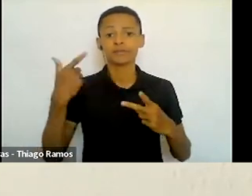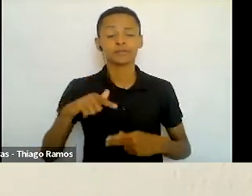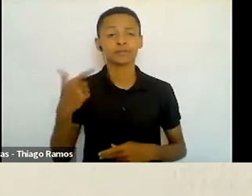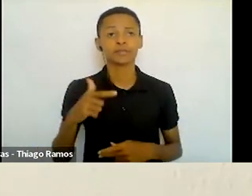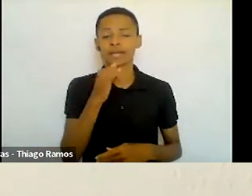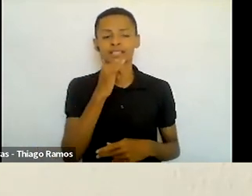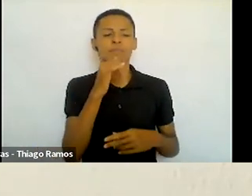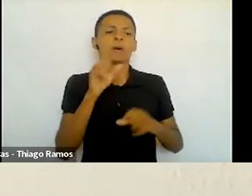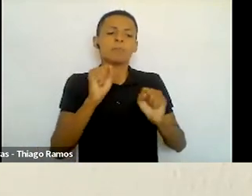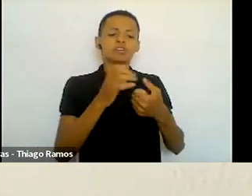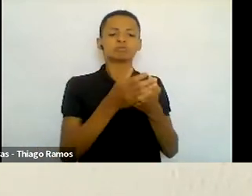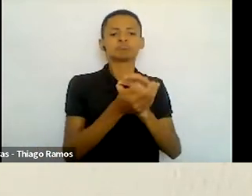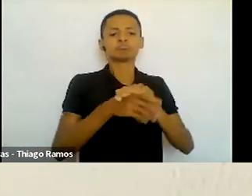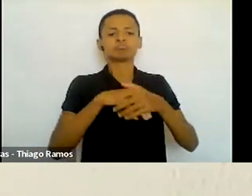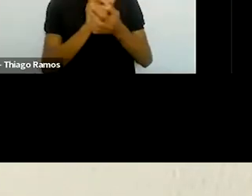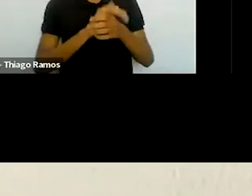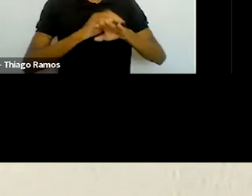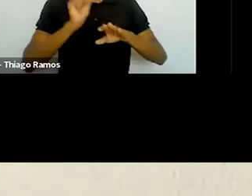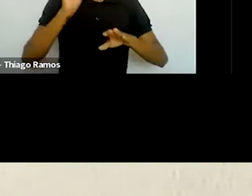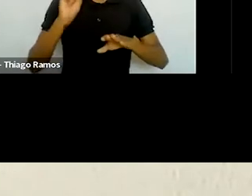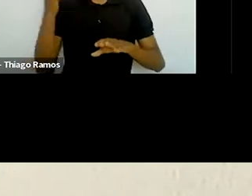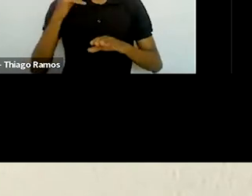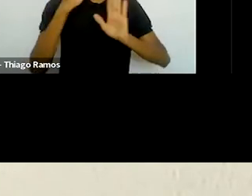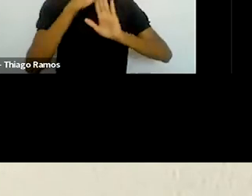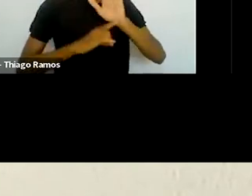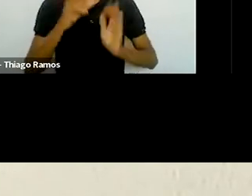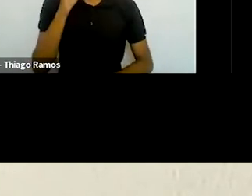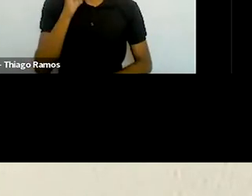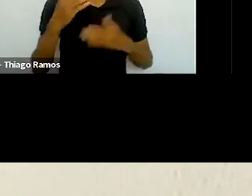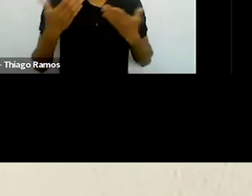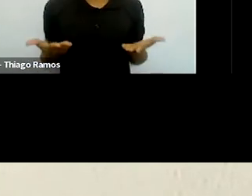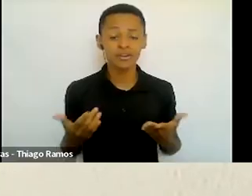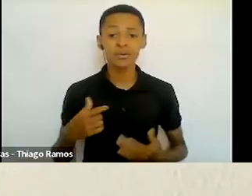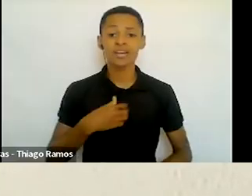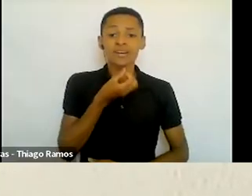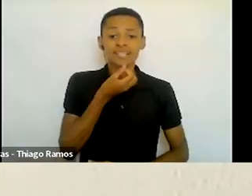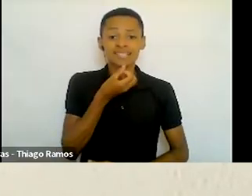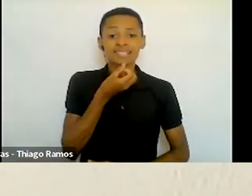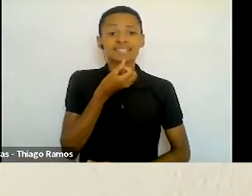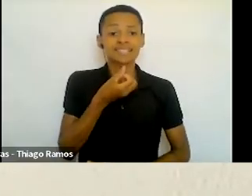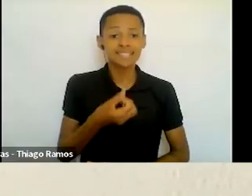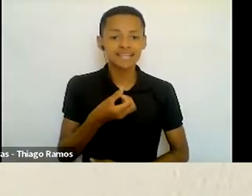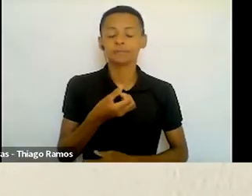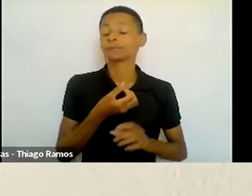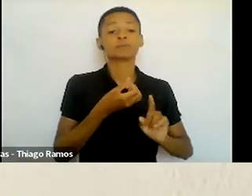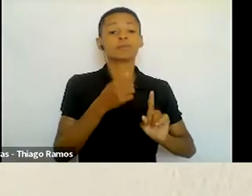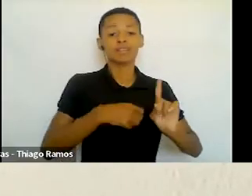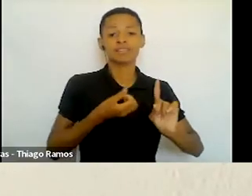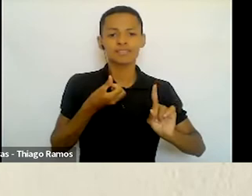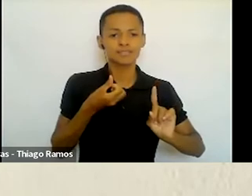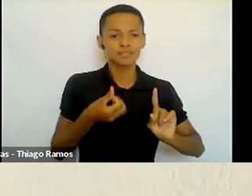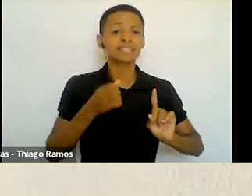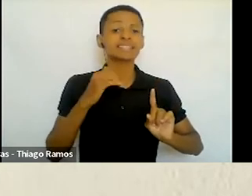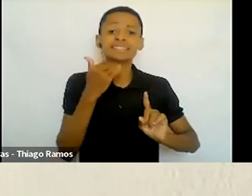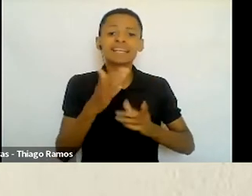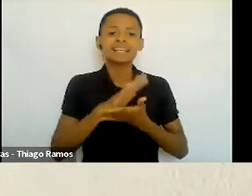lave as mãos toda hora se a gente não tem o direito à água. Eu fiquei 6 meses nesse período da pandemia sem água. Então a gente ali de